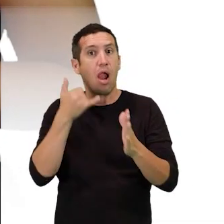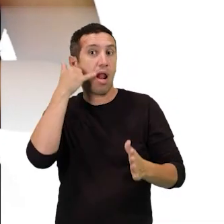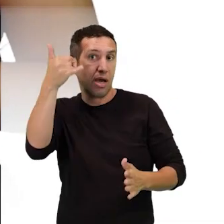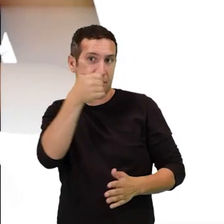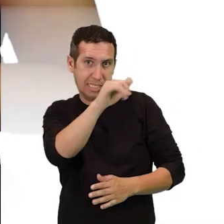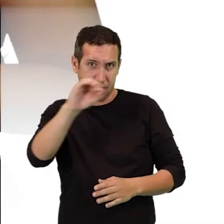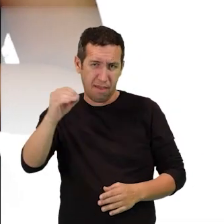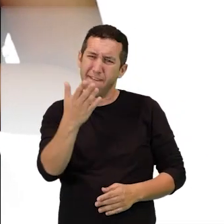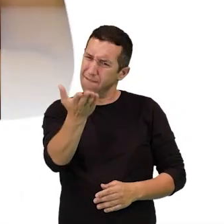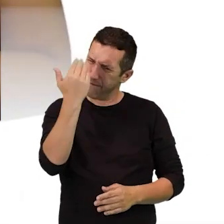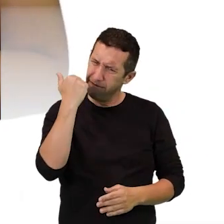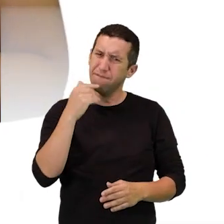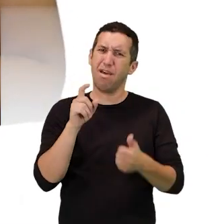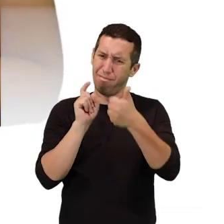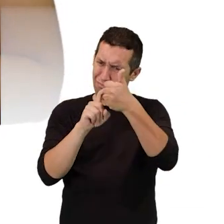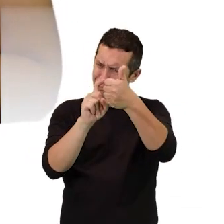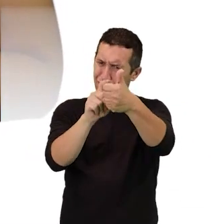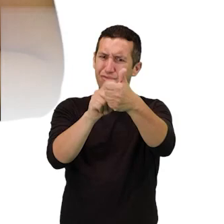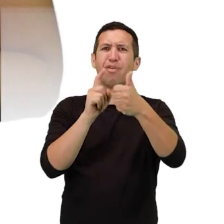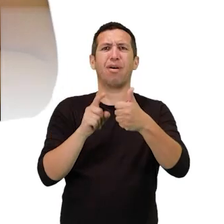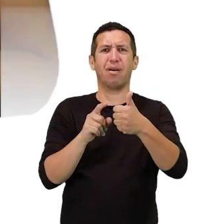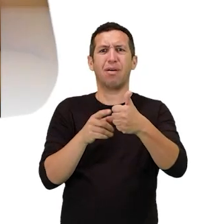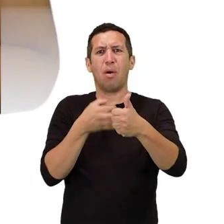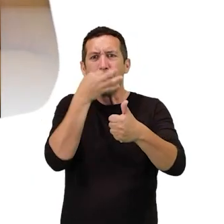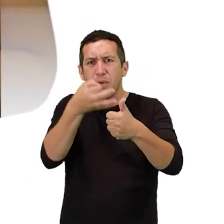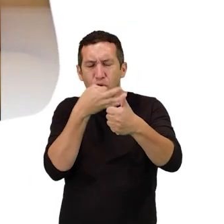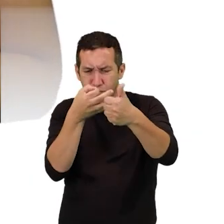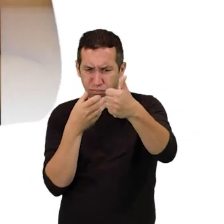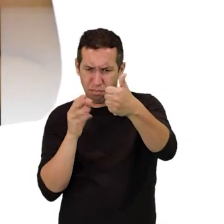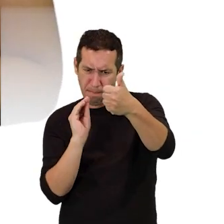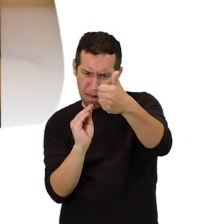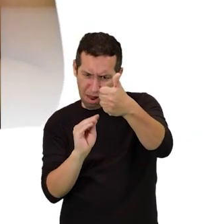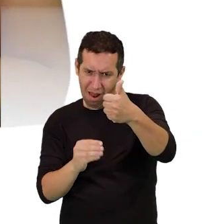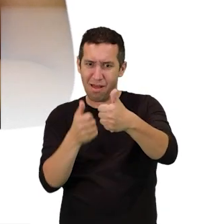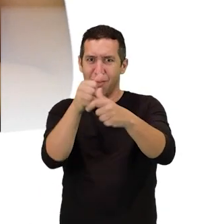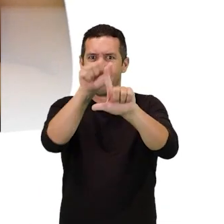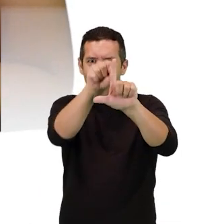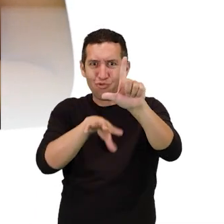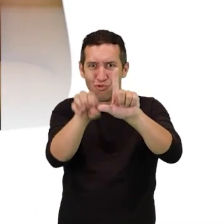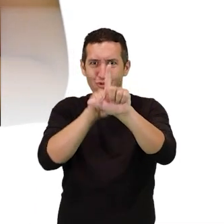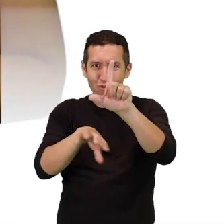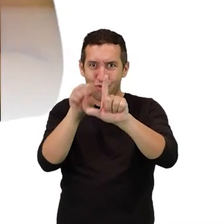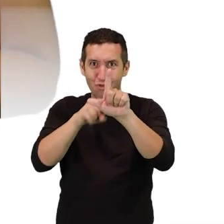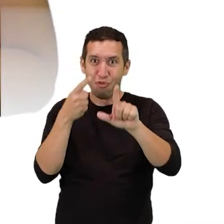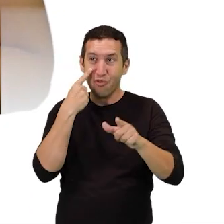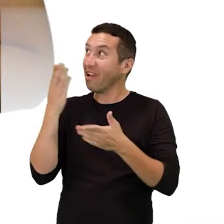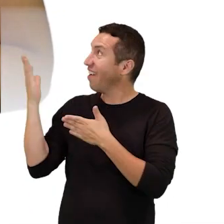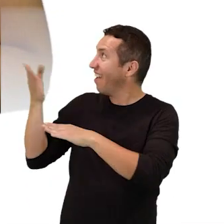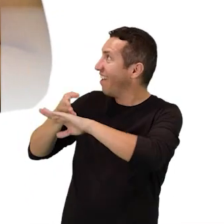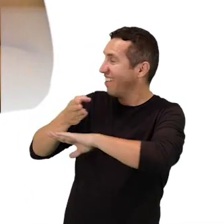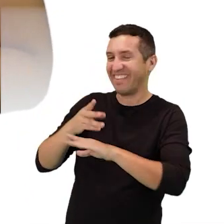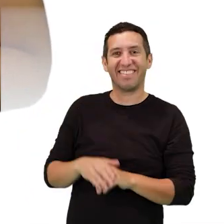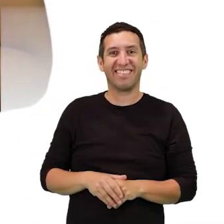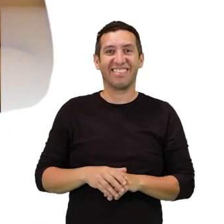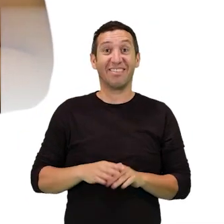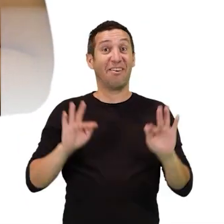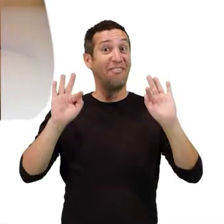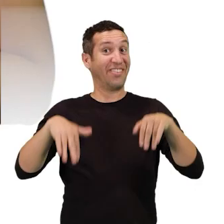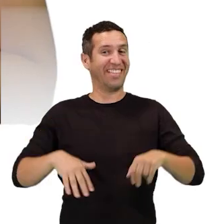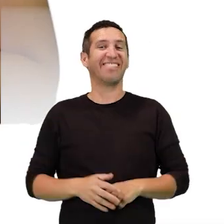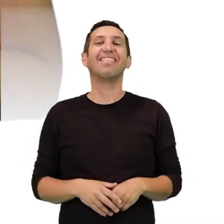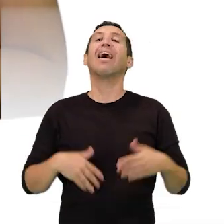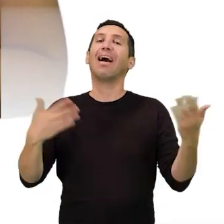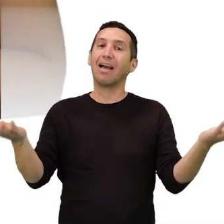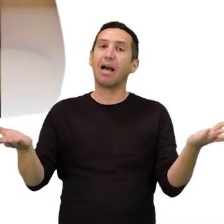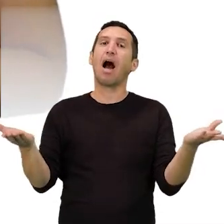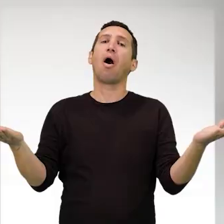denuncie. Disque 100. Vem curtir, comentar, salvar e compartilhar as postagens no endereço que aparece aqui na sua tela. O MPT nas redes fica